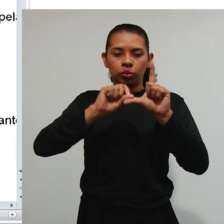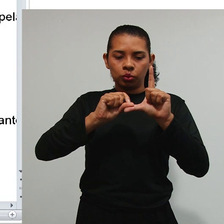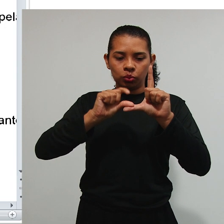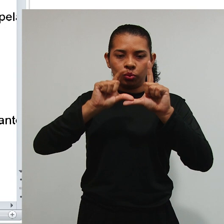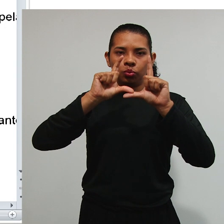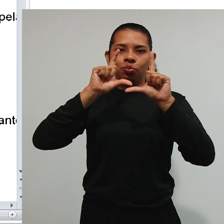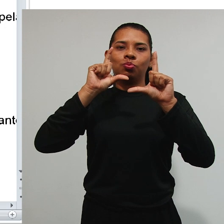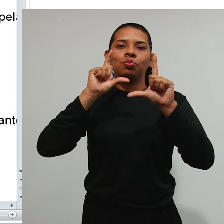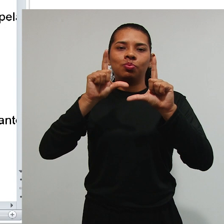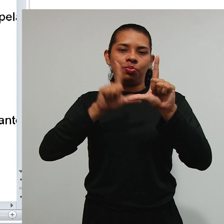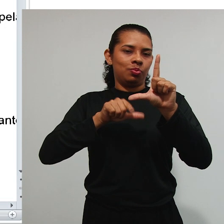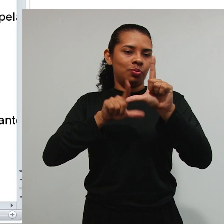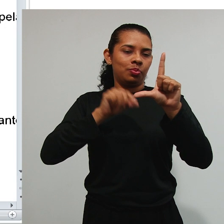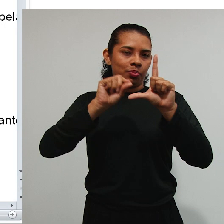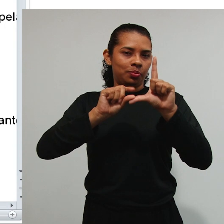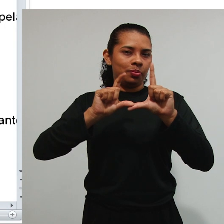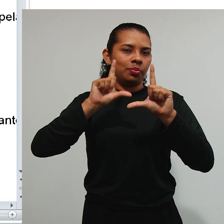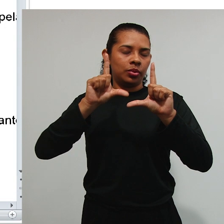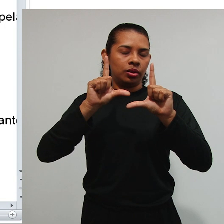negrito, tá?